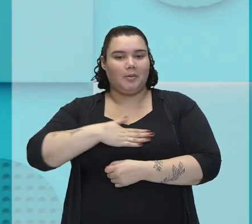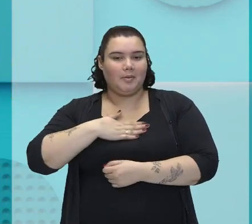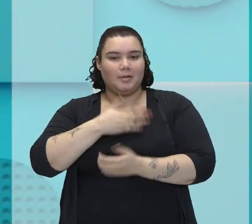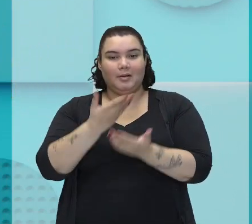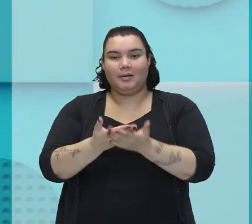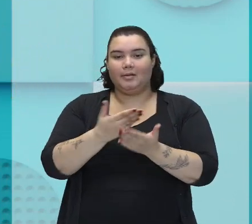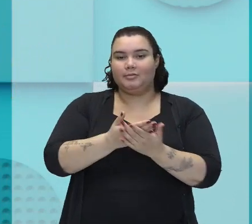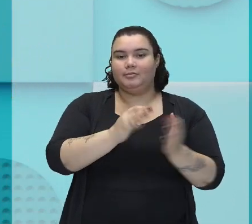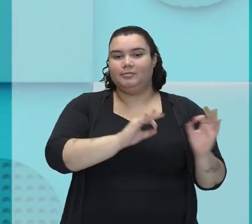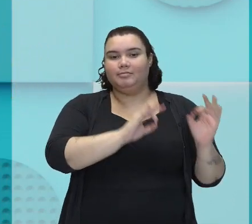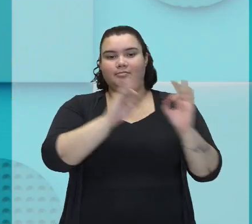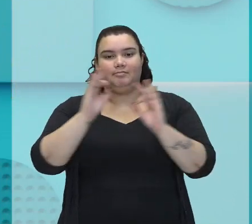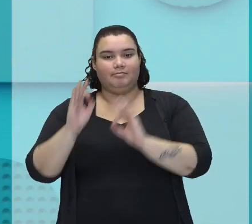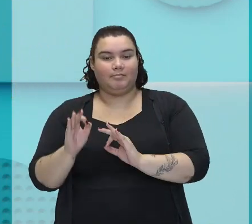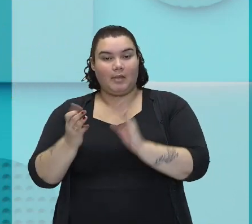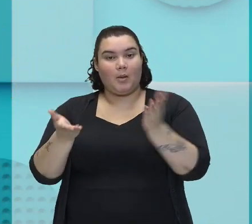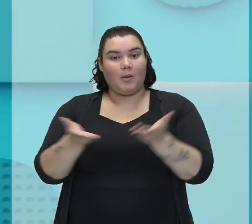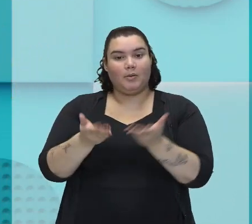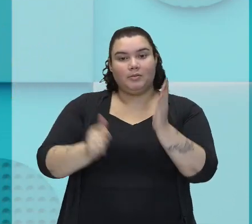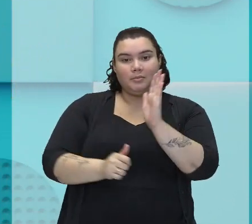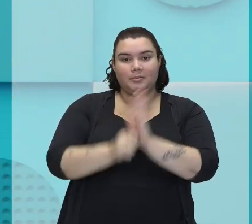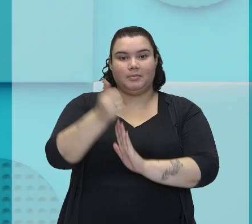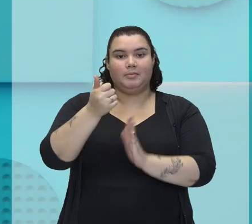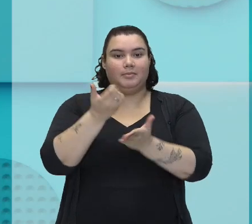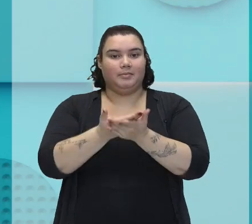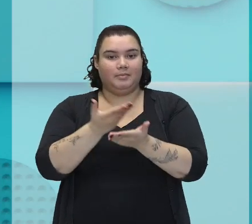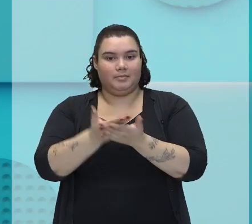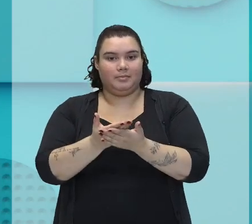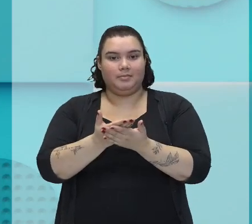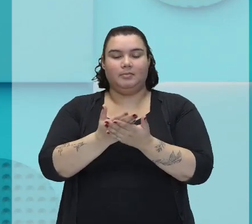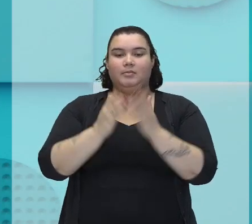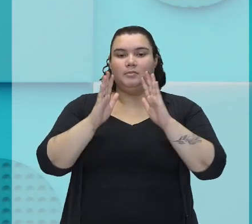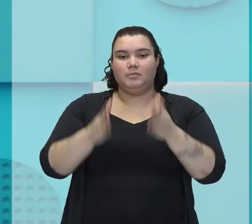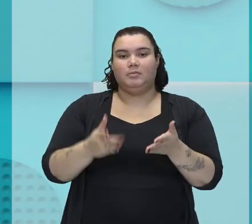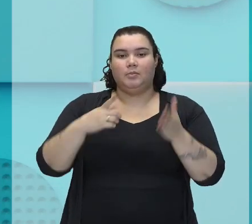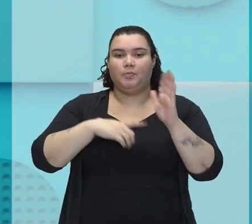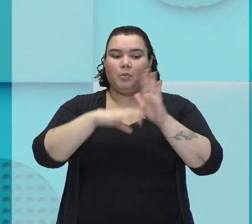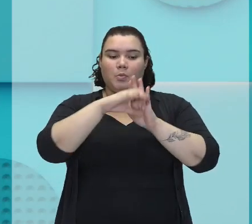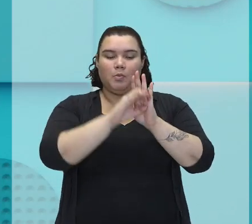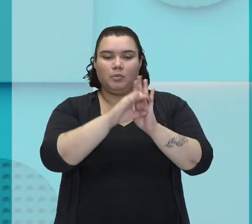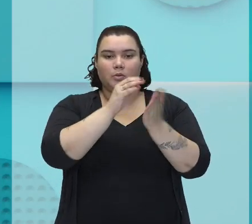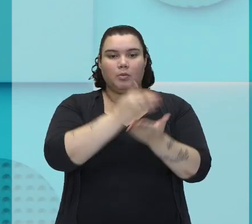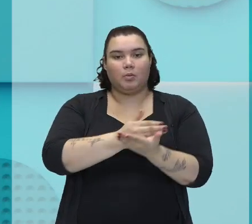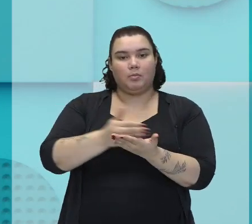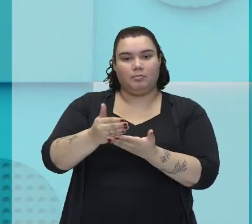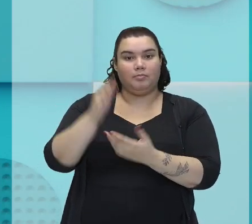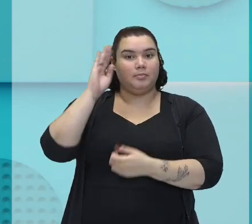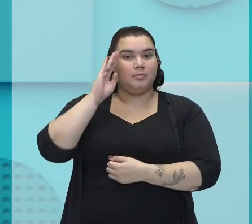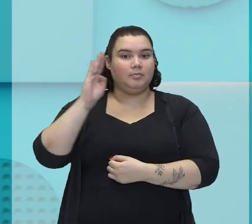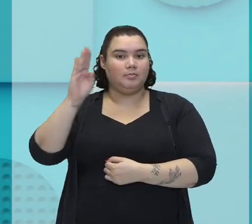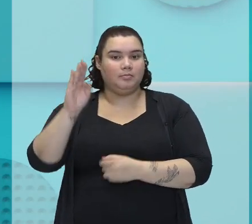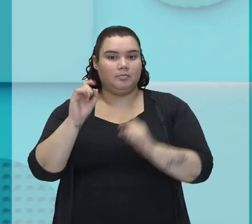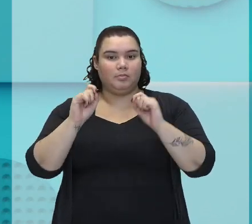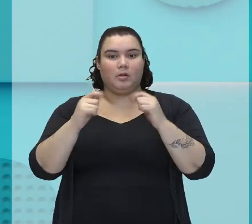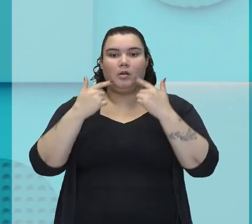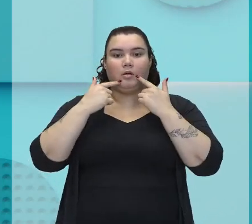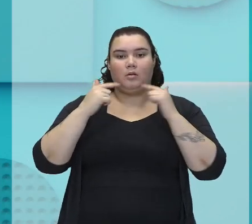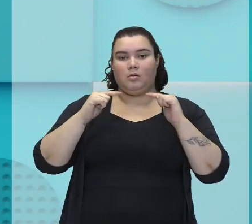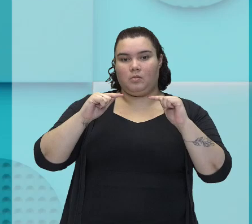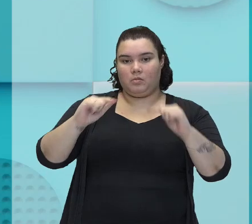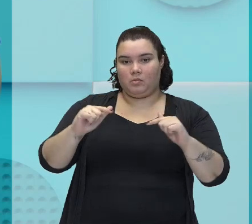nossa aula. Foi a nossa primeira aula já com conceituação, principalmente de